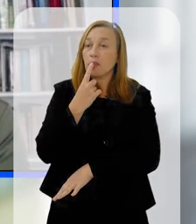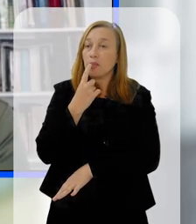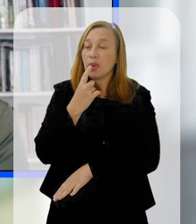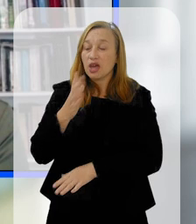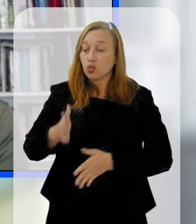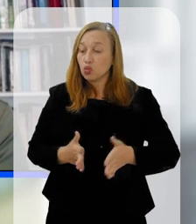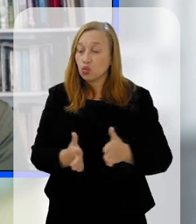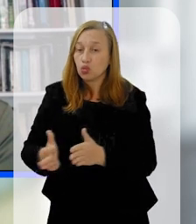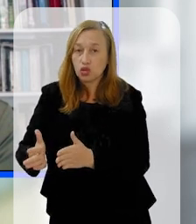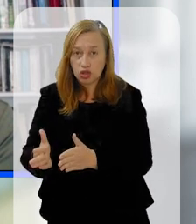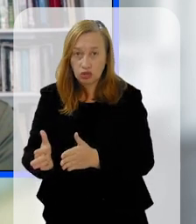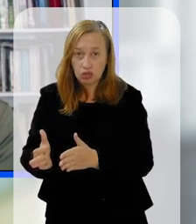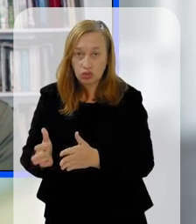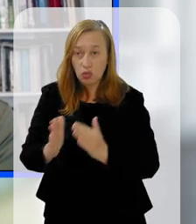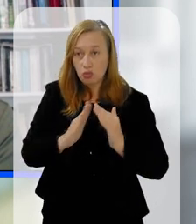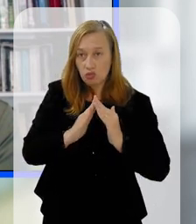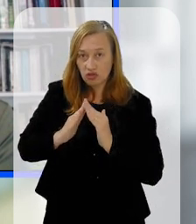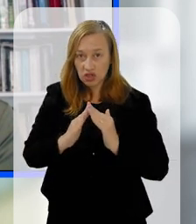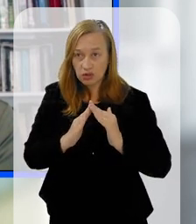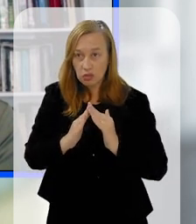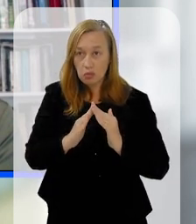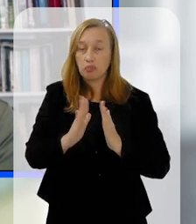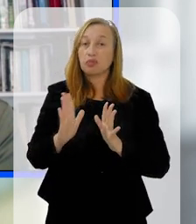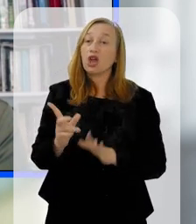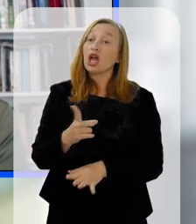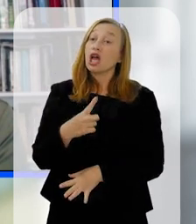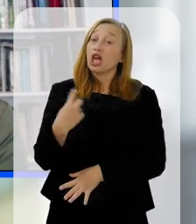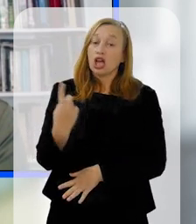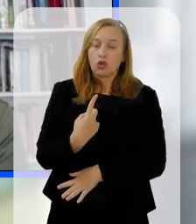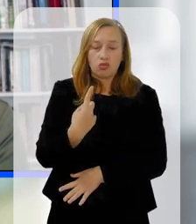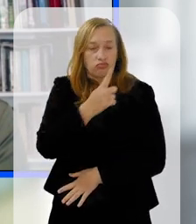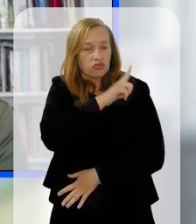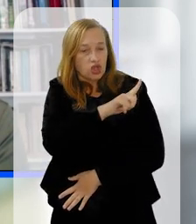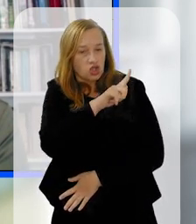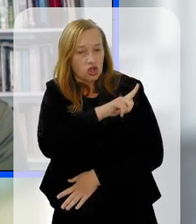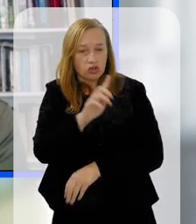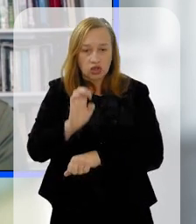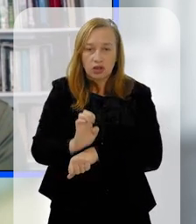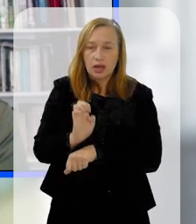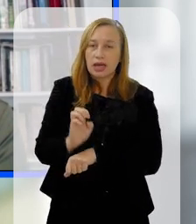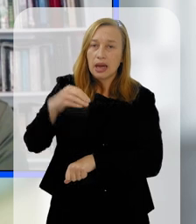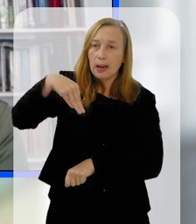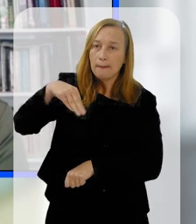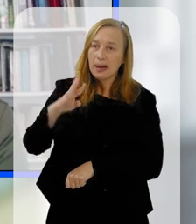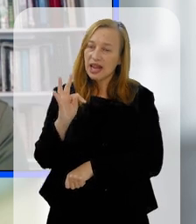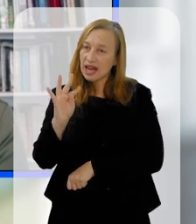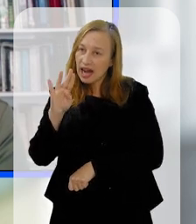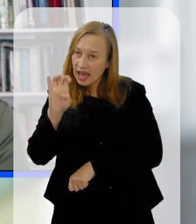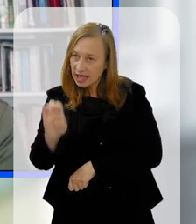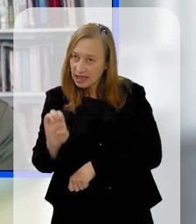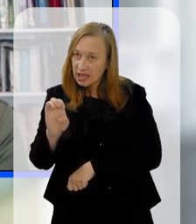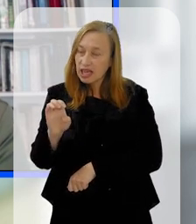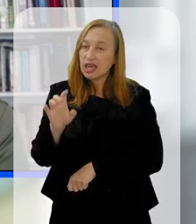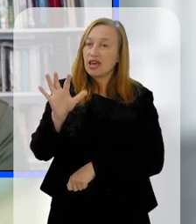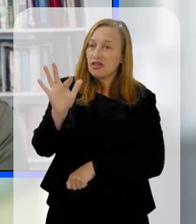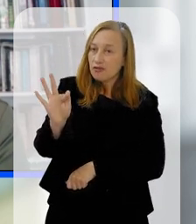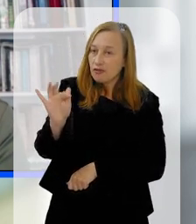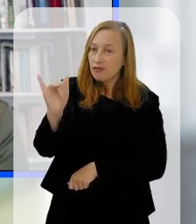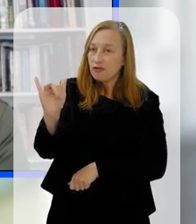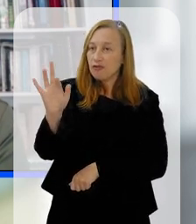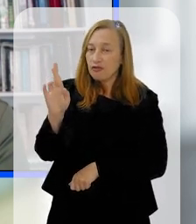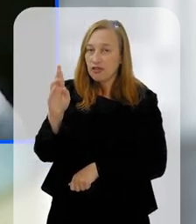rios. Na nossa gestão estadual, com a Marilene Ramos, o Firmino, nós